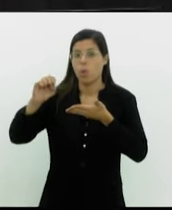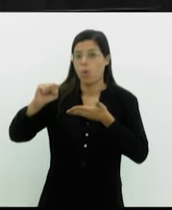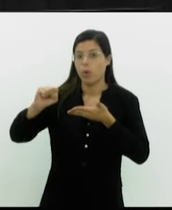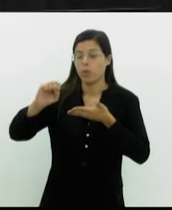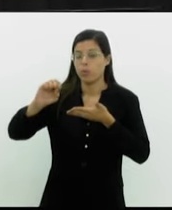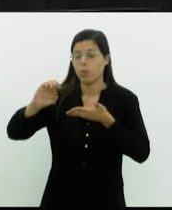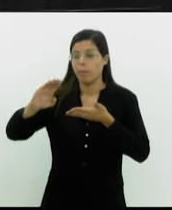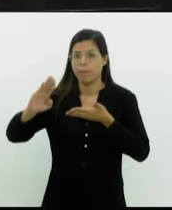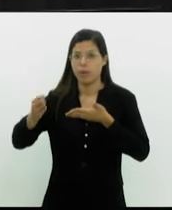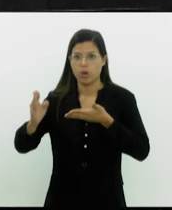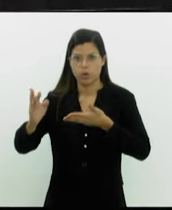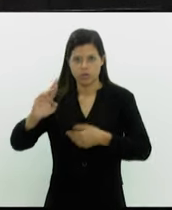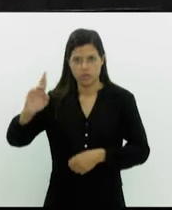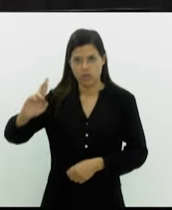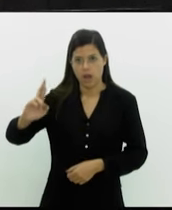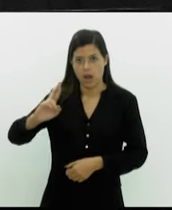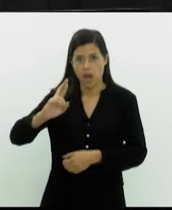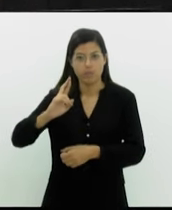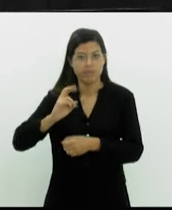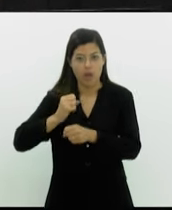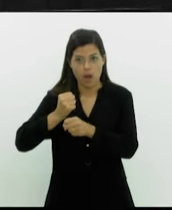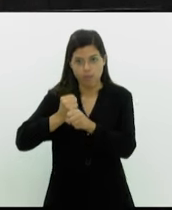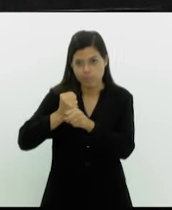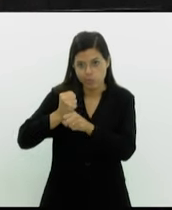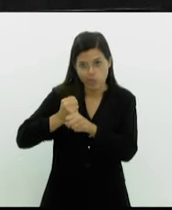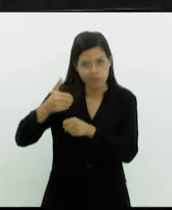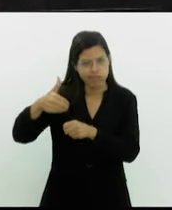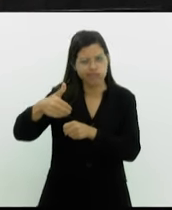reais por ano, todos os anos. Ora,